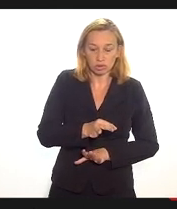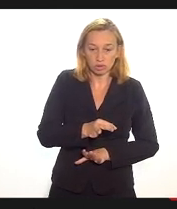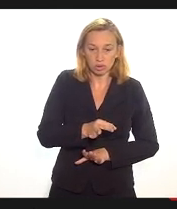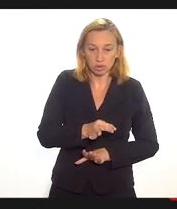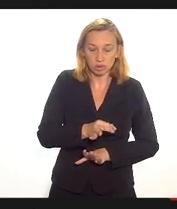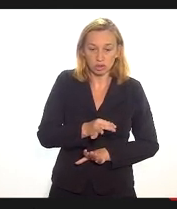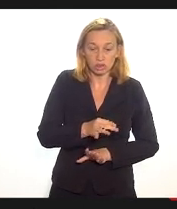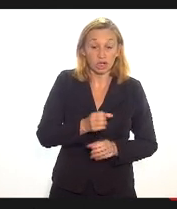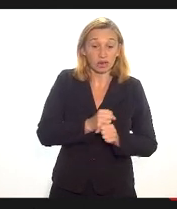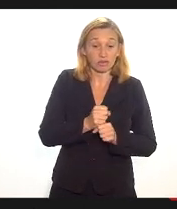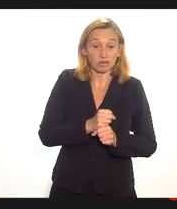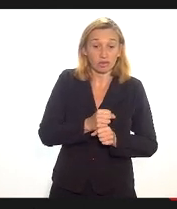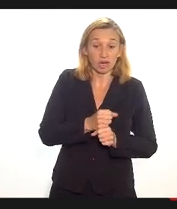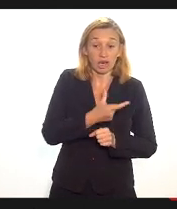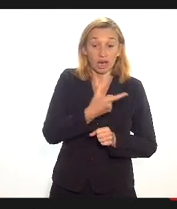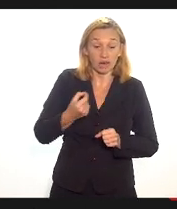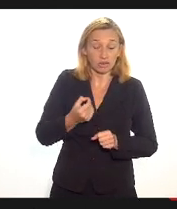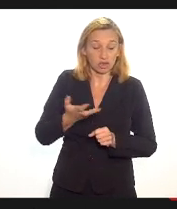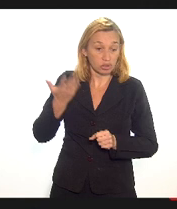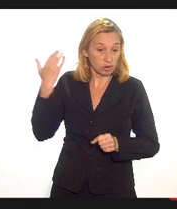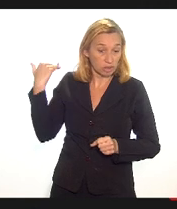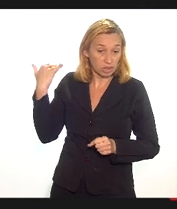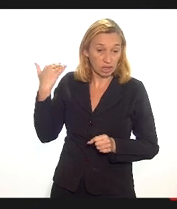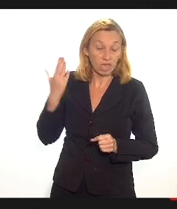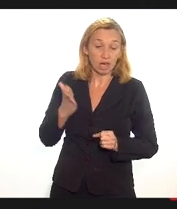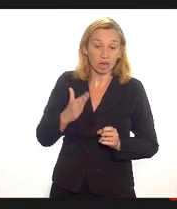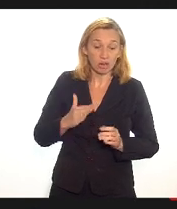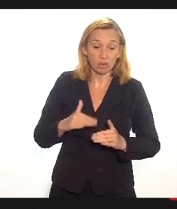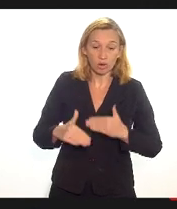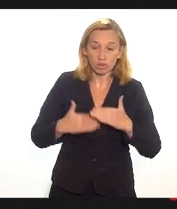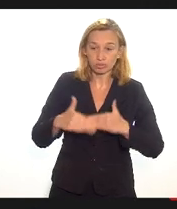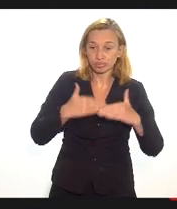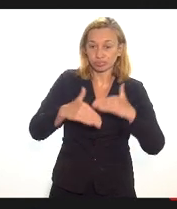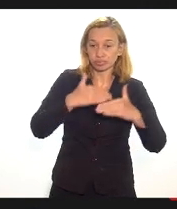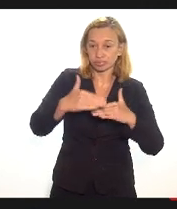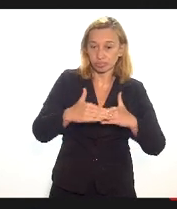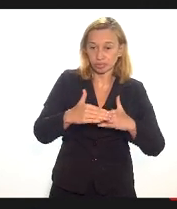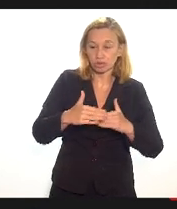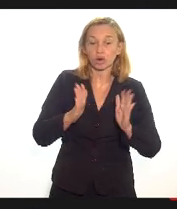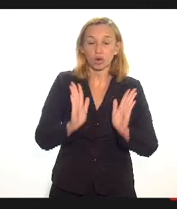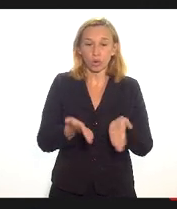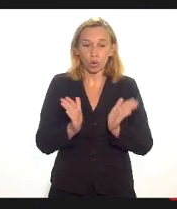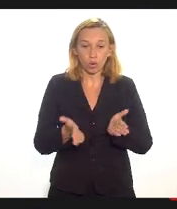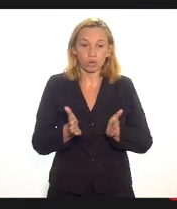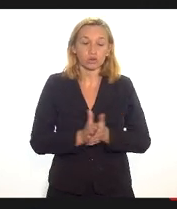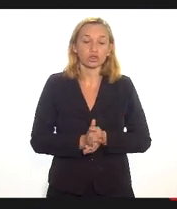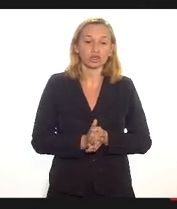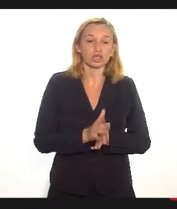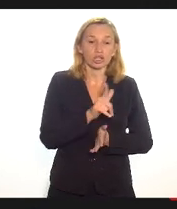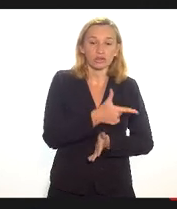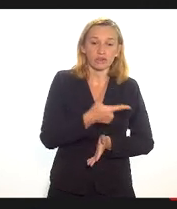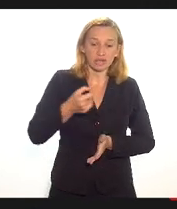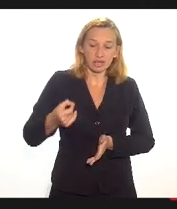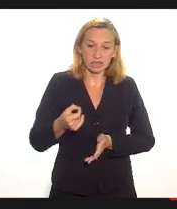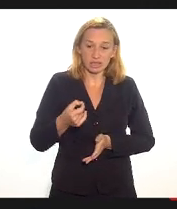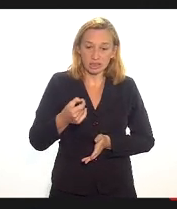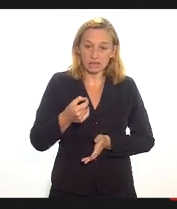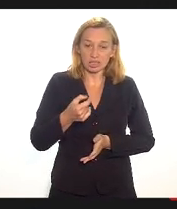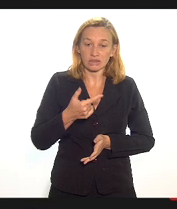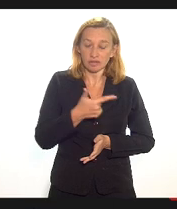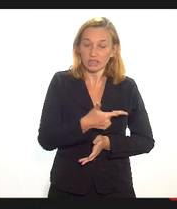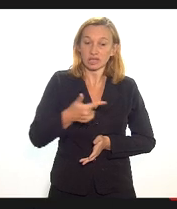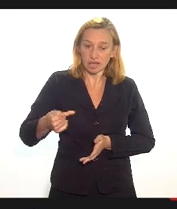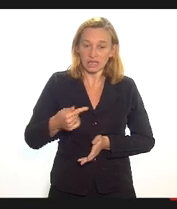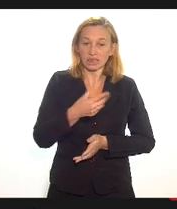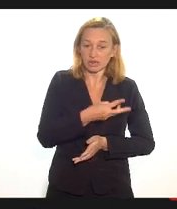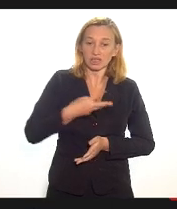20 anos atrás, e ela vem gradativamente aumentando a participação. Estamos hoje no nível de 27%, 23%. Então,